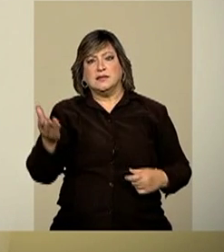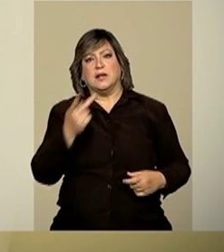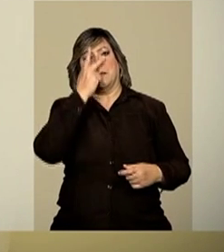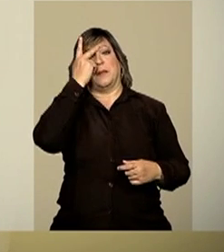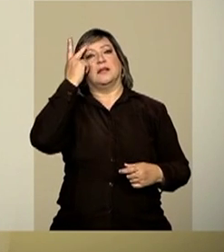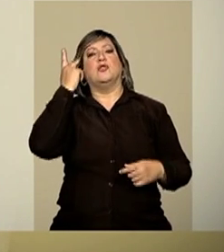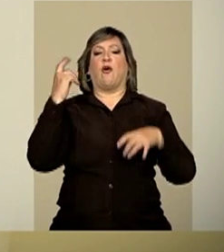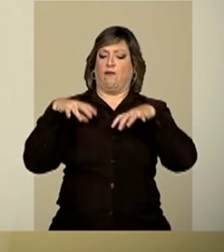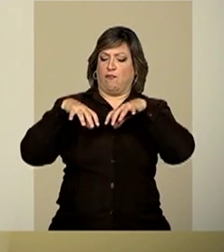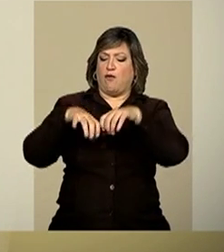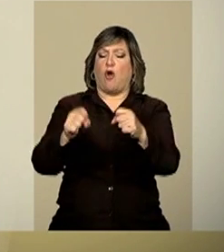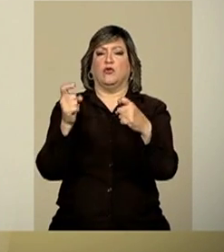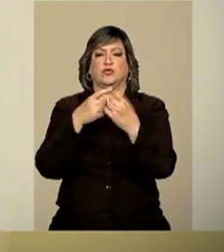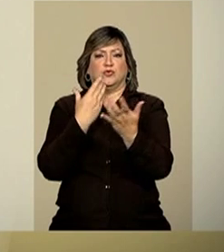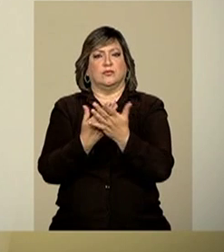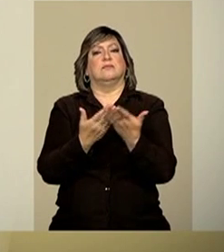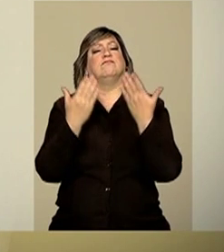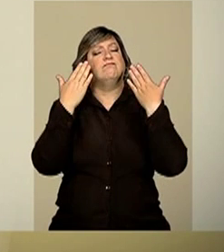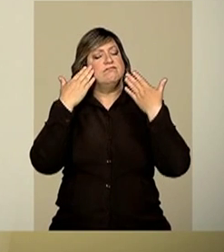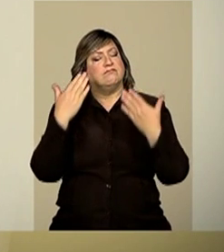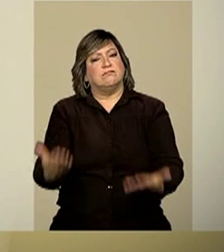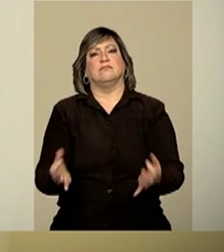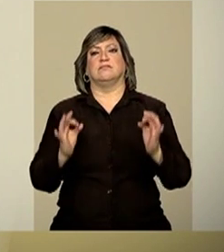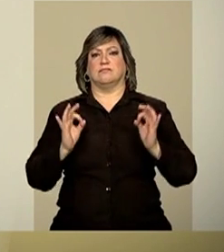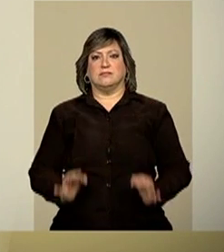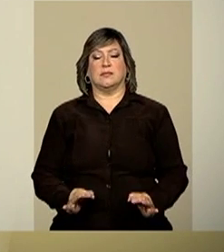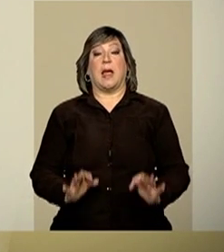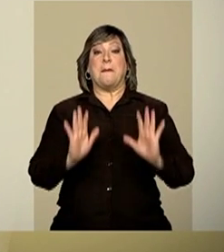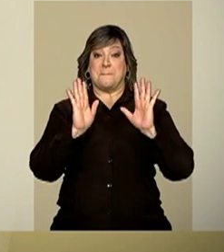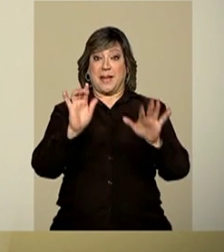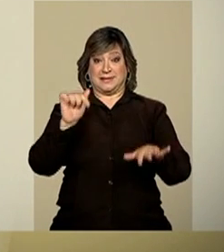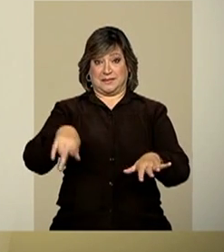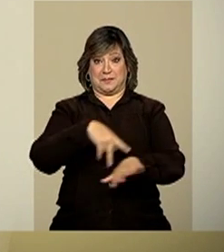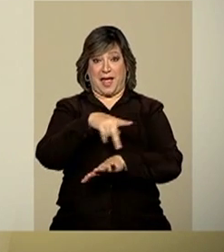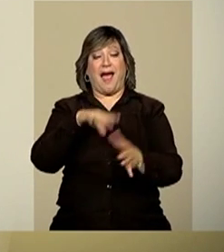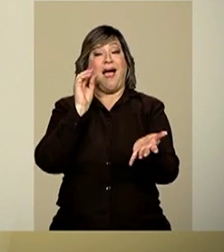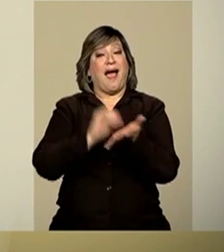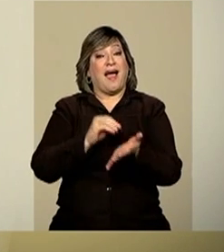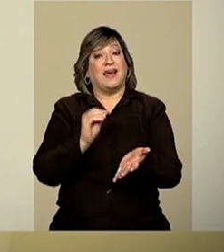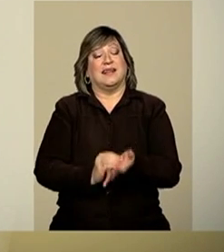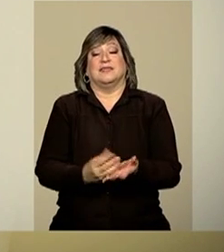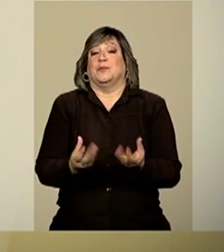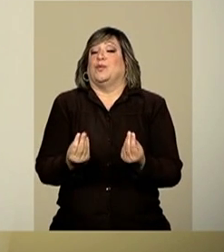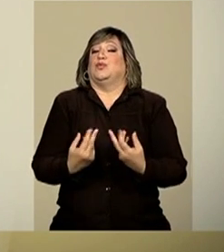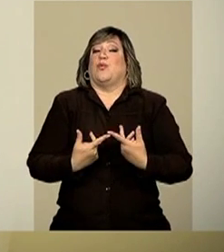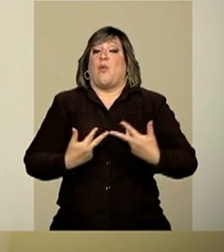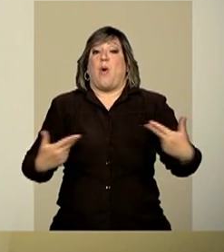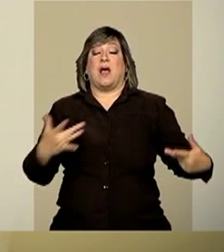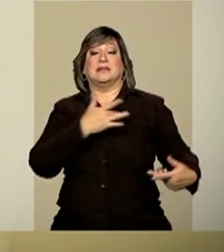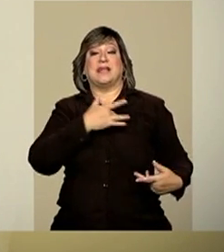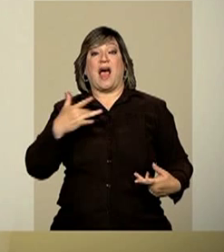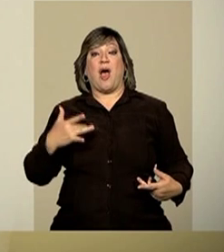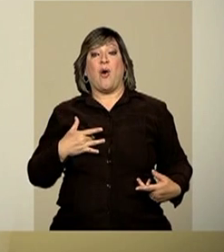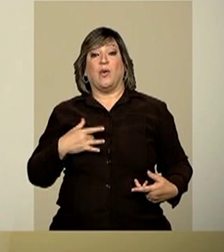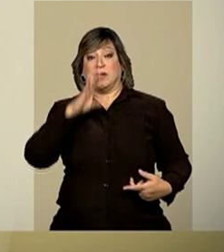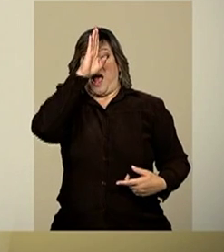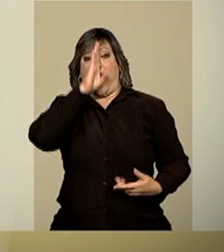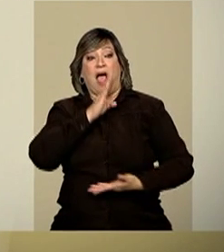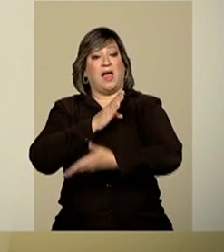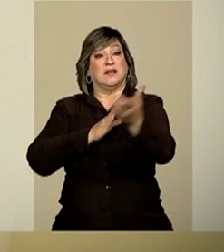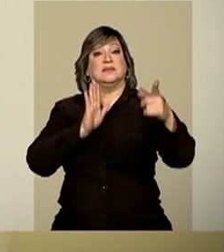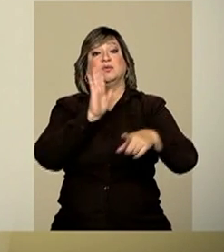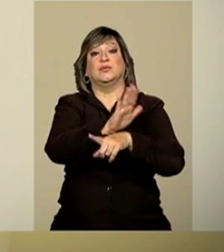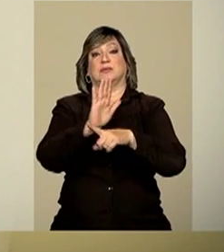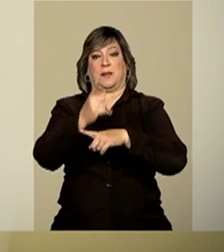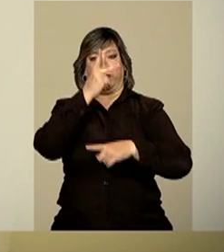muito à sua medicina. Mas o país ainda tem uma grande dívida com a saúde pública. E esta